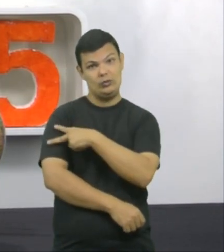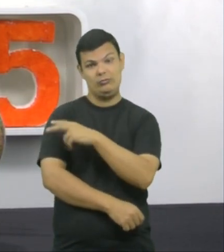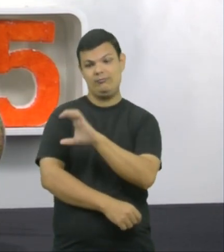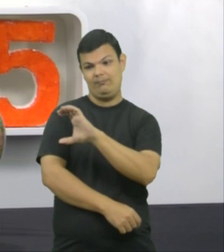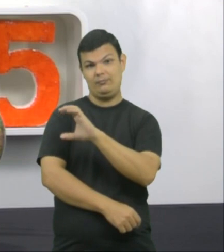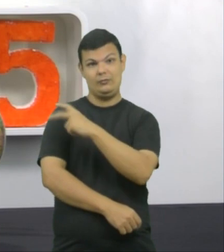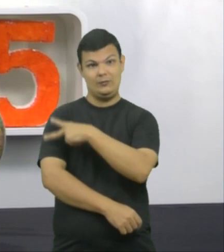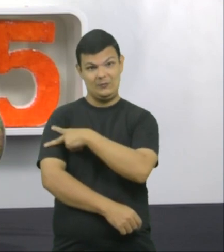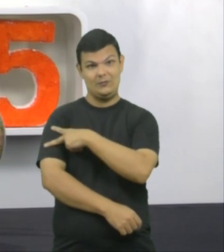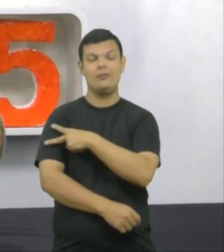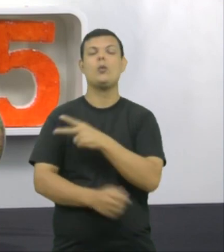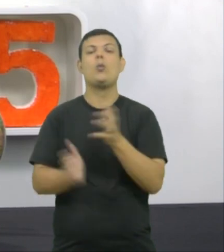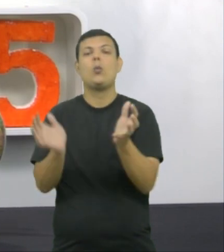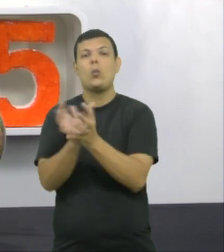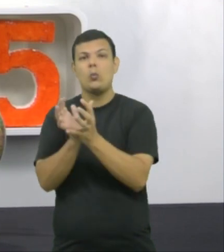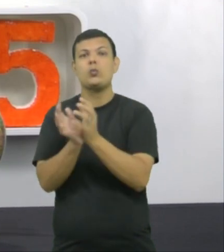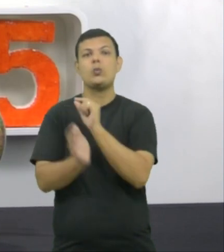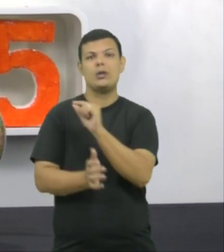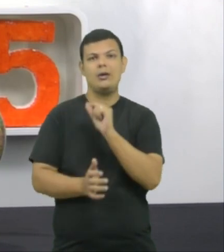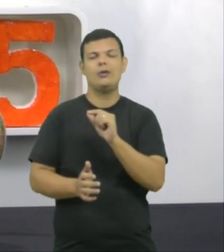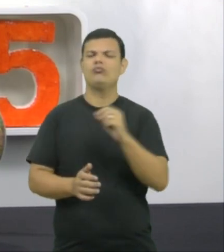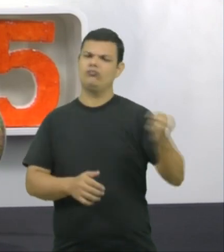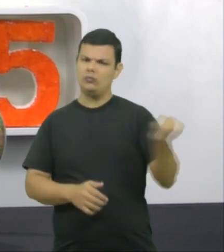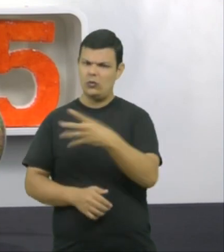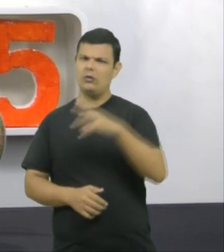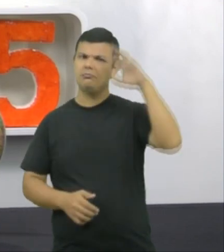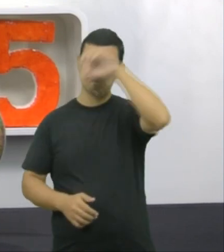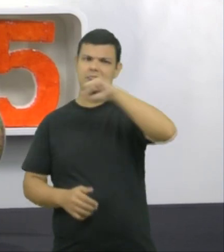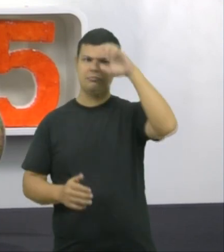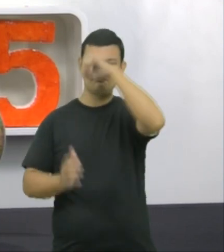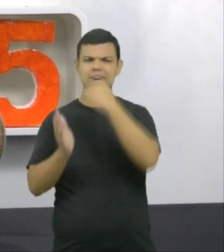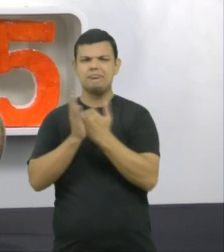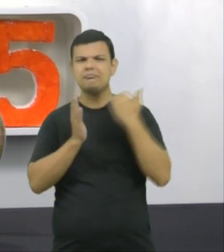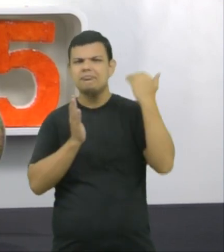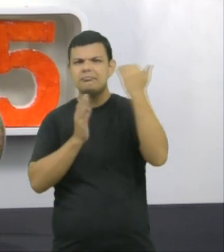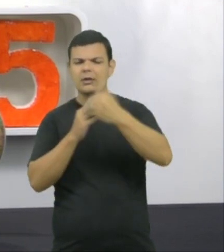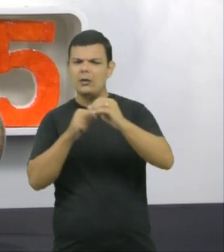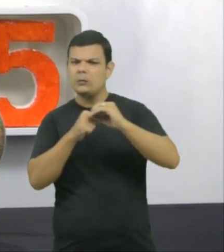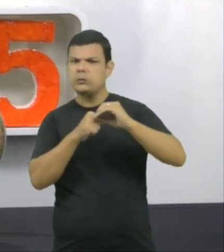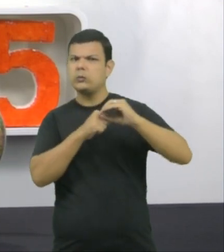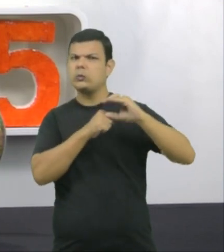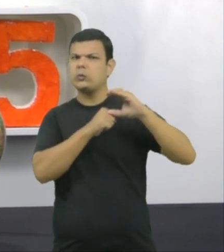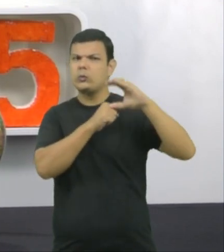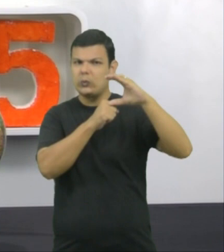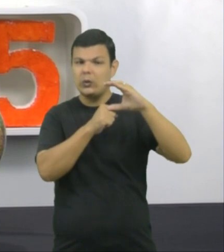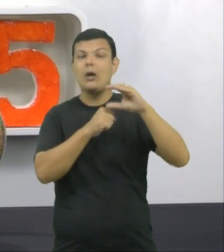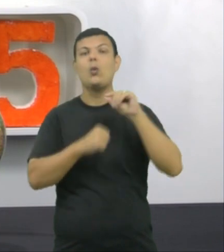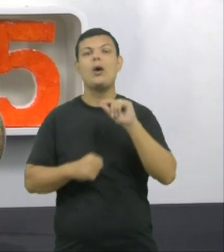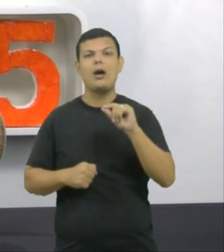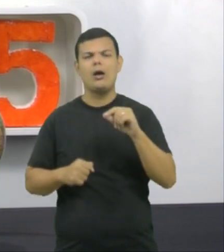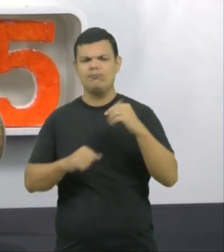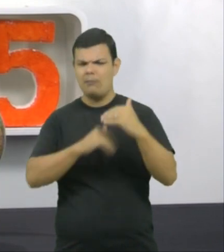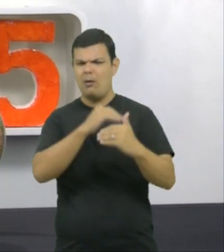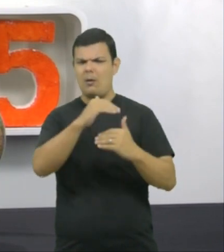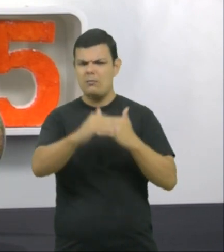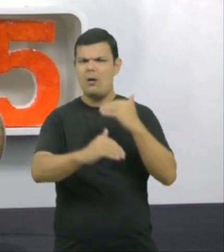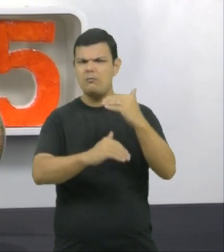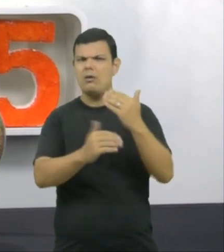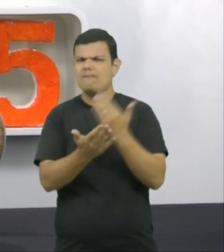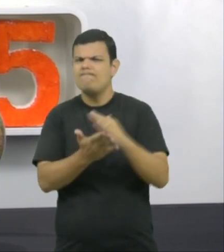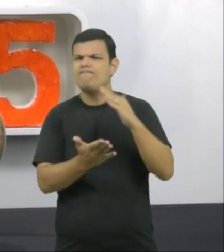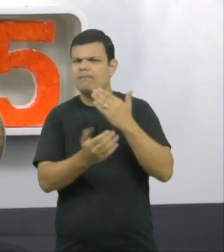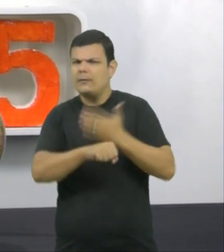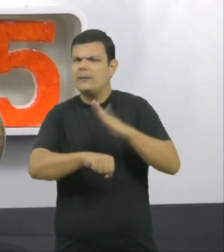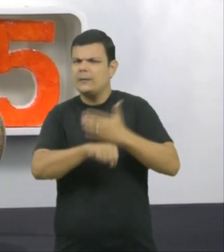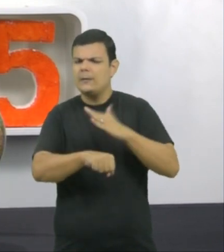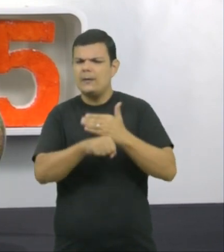trazendo informação nova, novos conhecimentos, coisas que você vai poder aprimorar depois, estudar um pouco mais